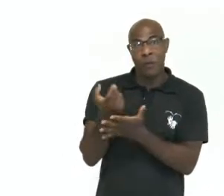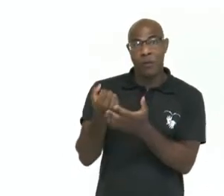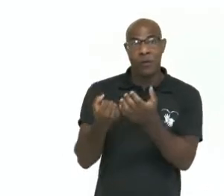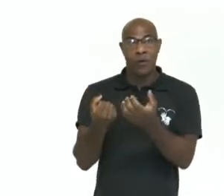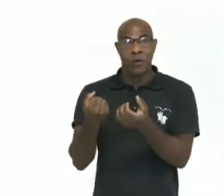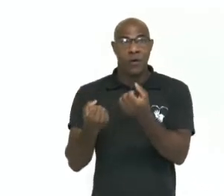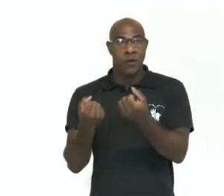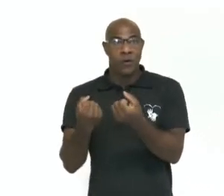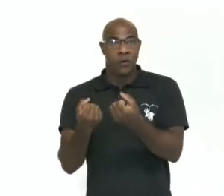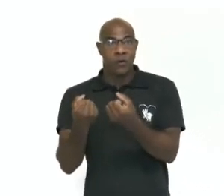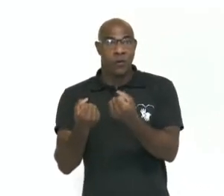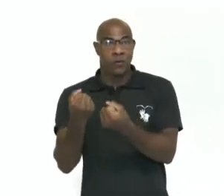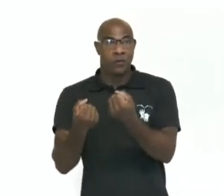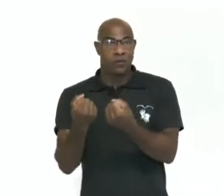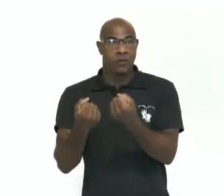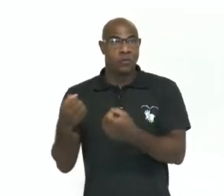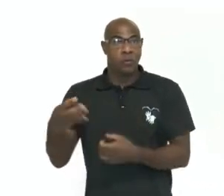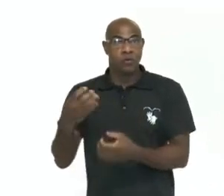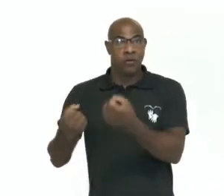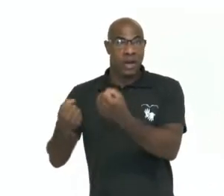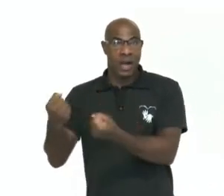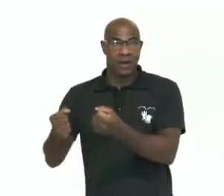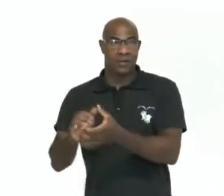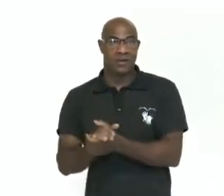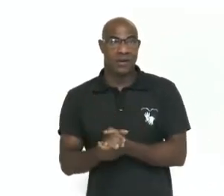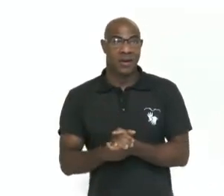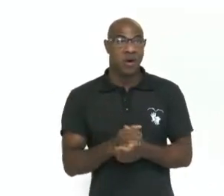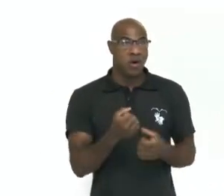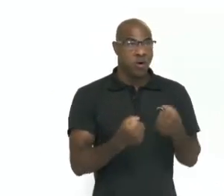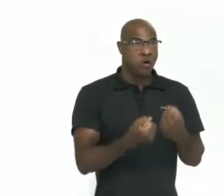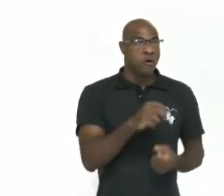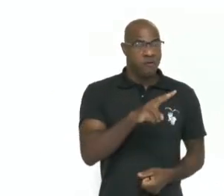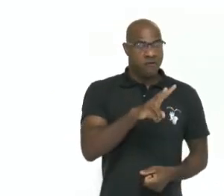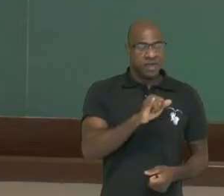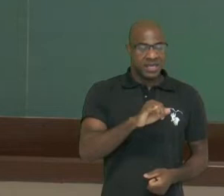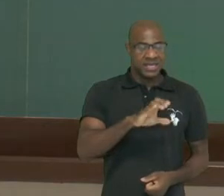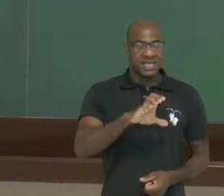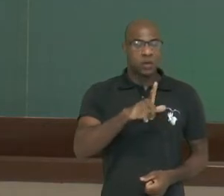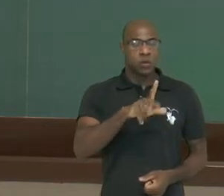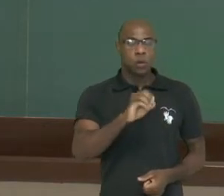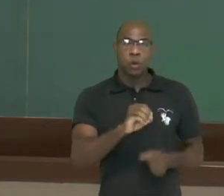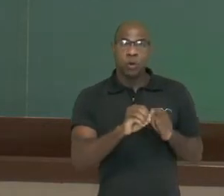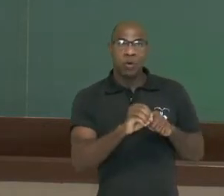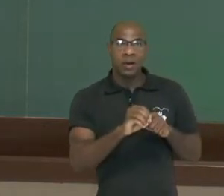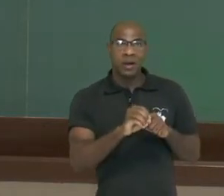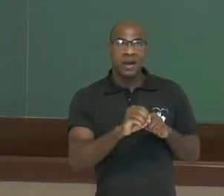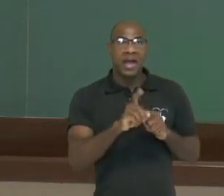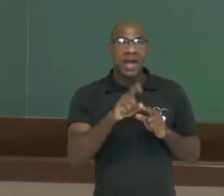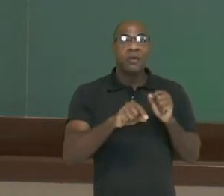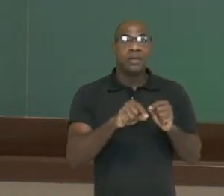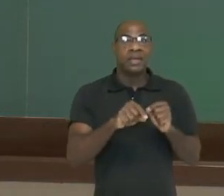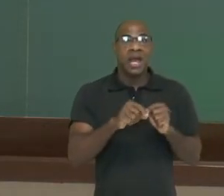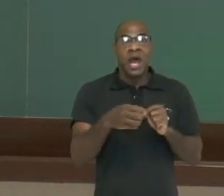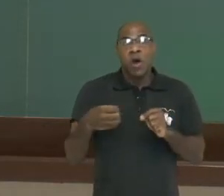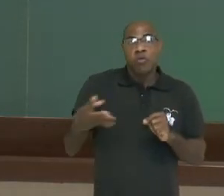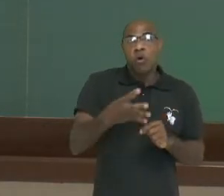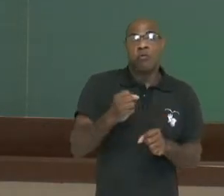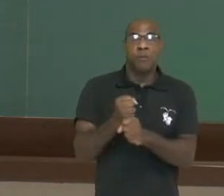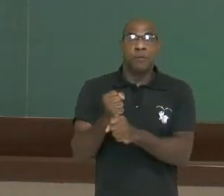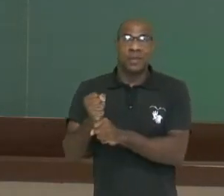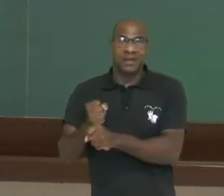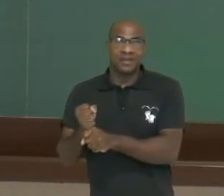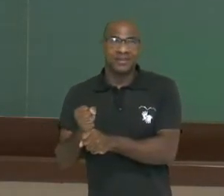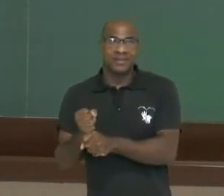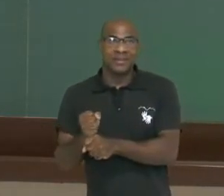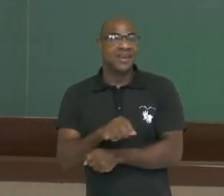carro. O veículo é o lançamento do ano. Veículo é a retomada de